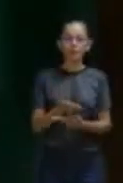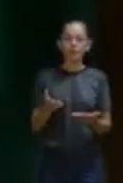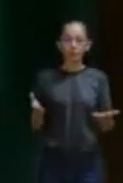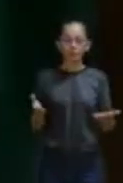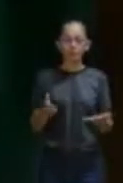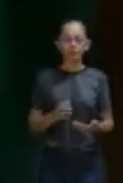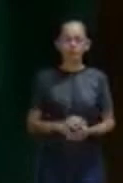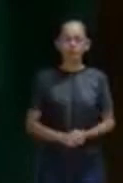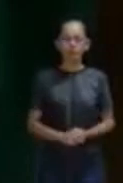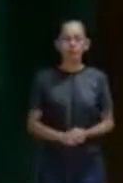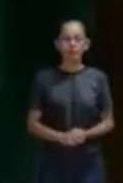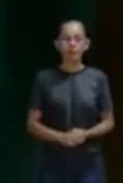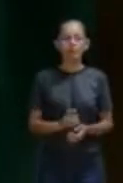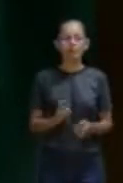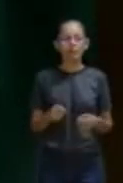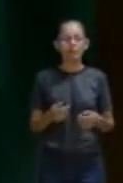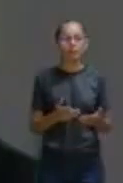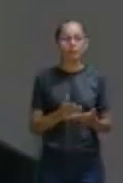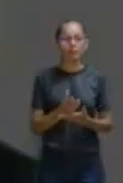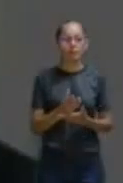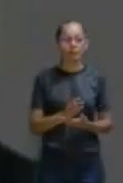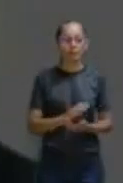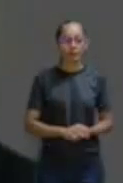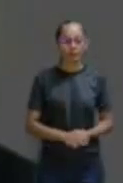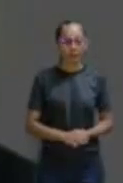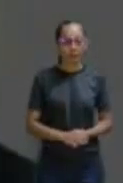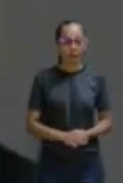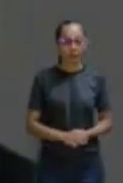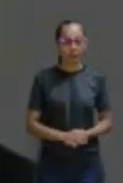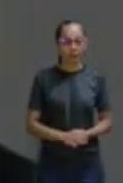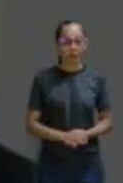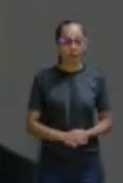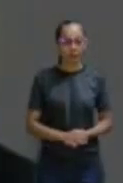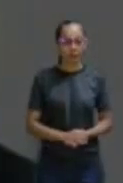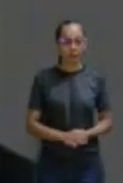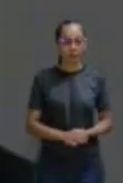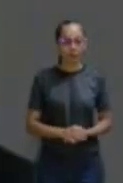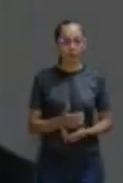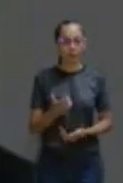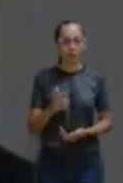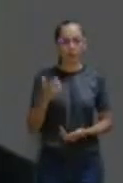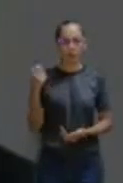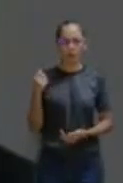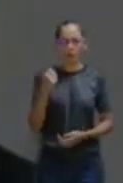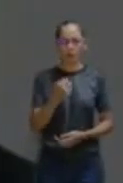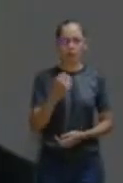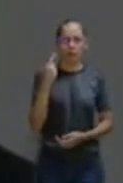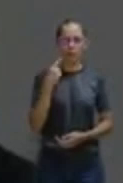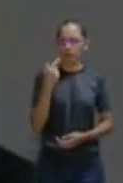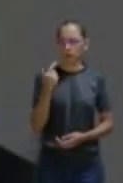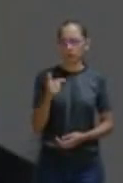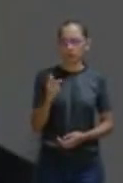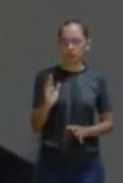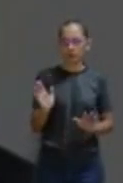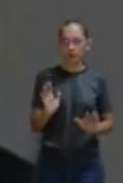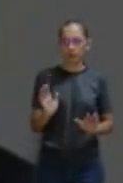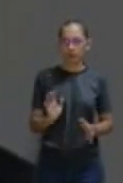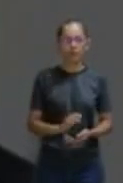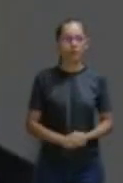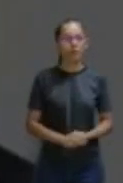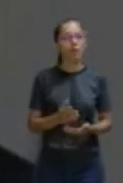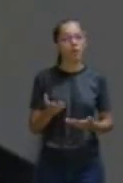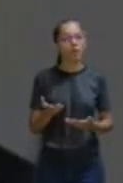parecer. Foco na Procuradora Regional Eleitoral, doutora Sara Cavalcante. Agora foco no desembargador Carmo Antônio. Ah, então eu já passo